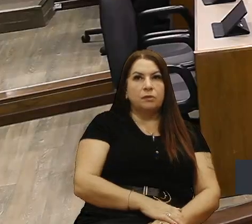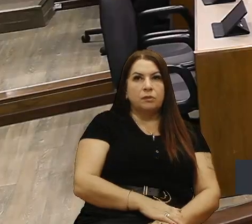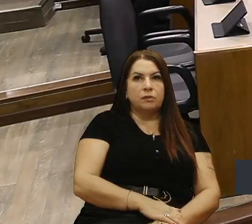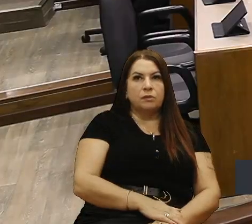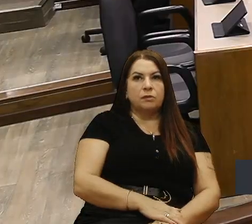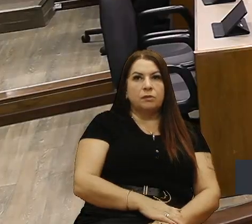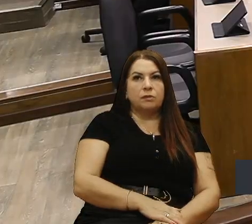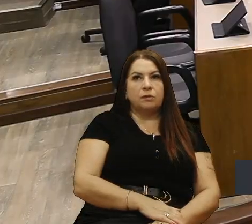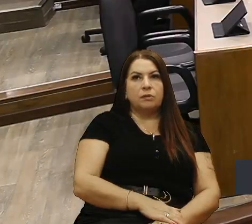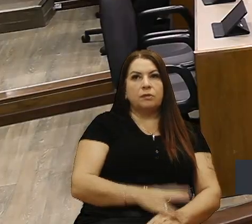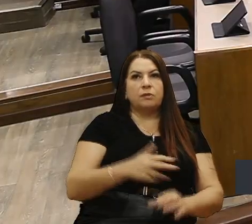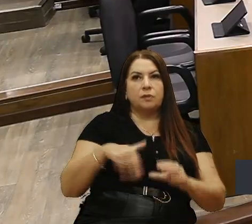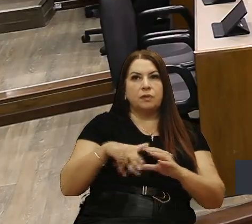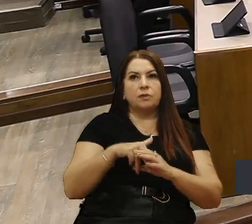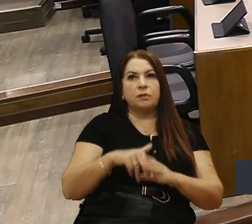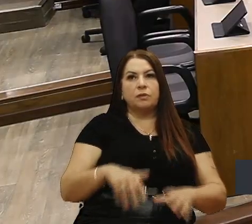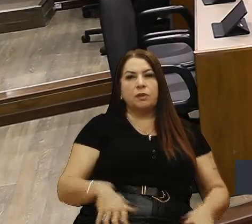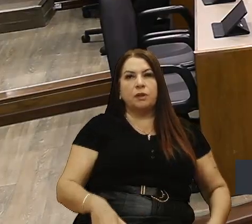da tribuna.